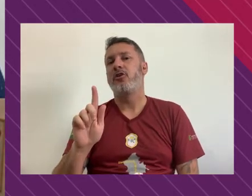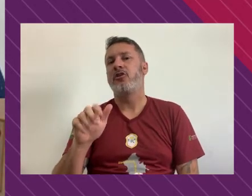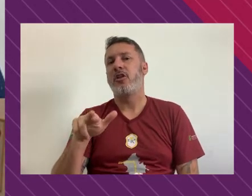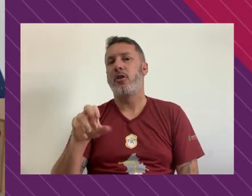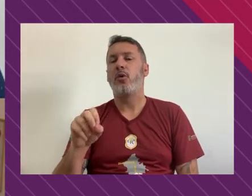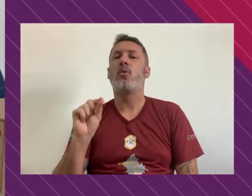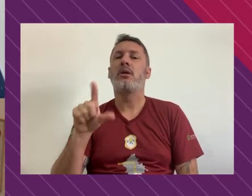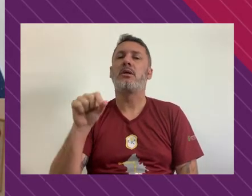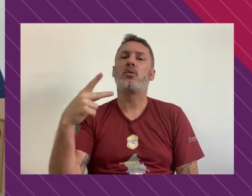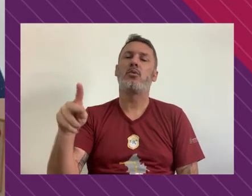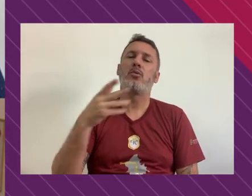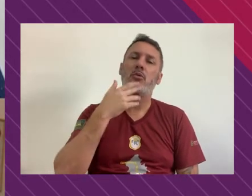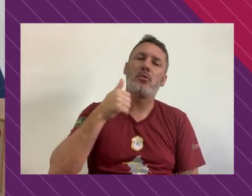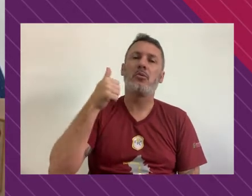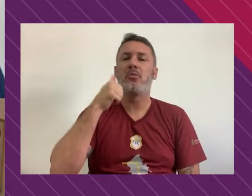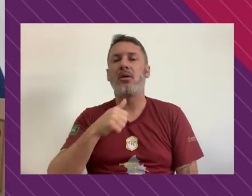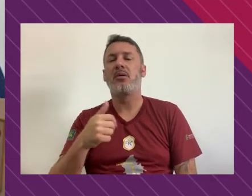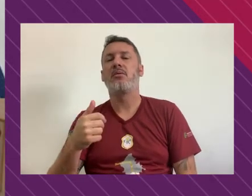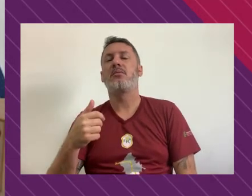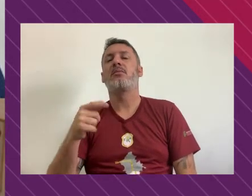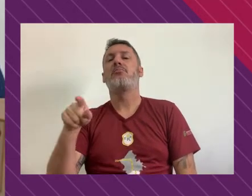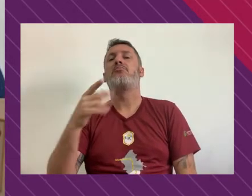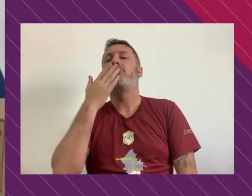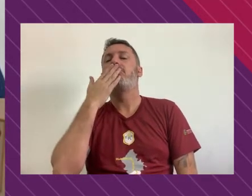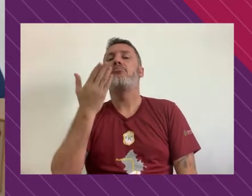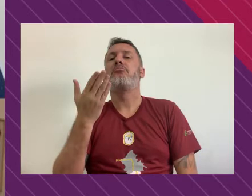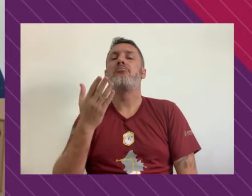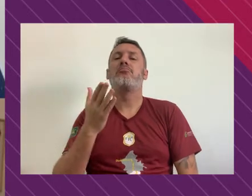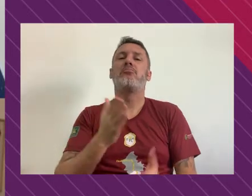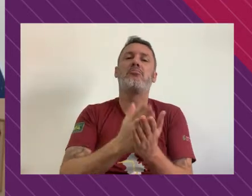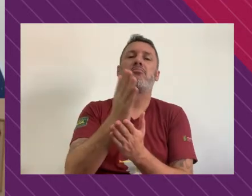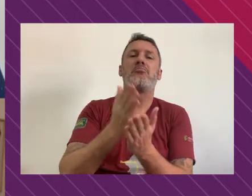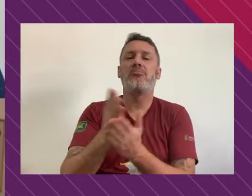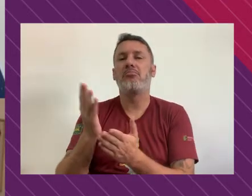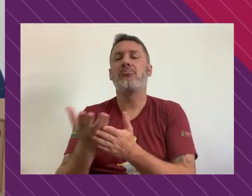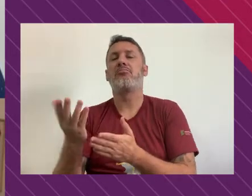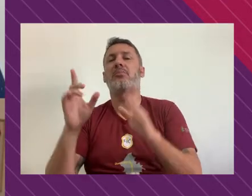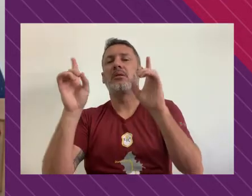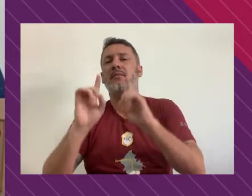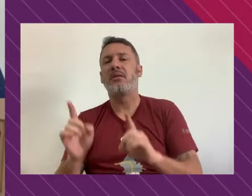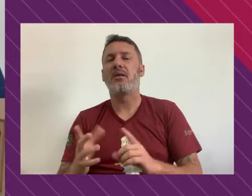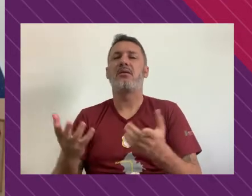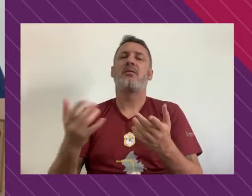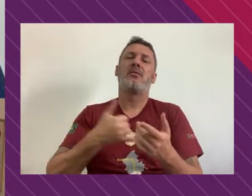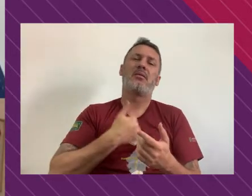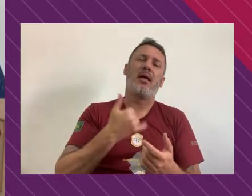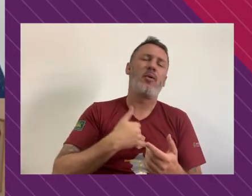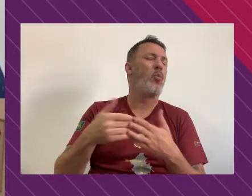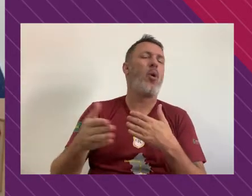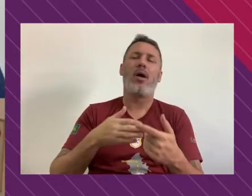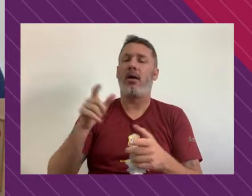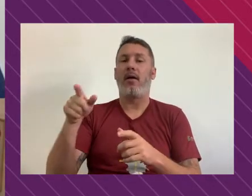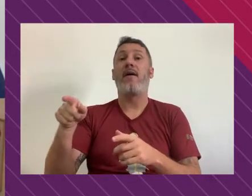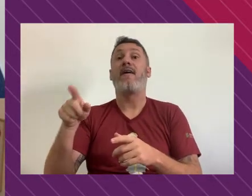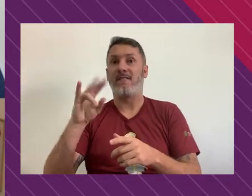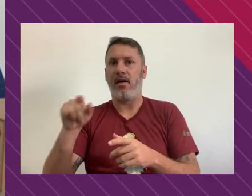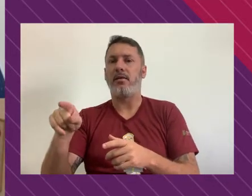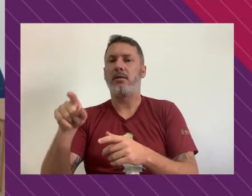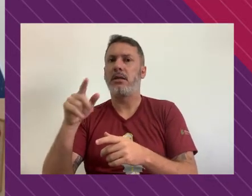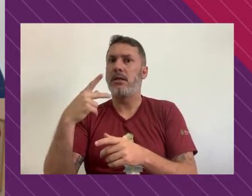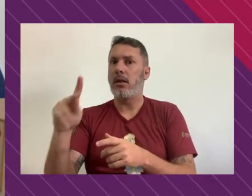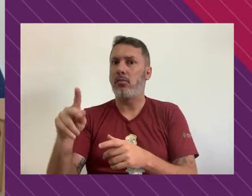a raça, a orientação sexual, a condição de deficiência, a idade, elas vão impactar nas